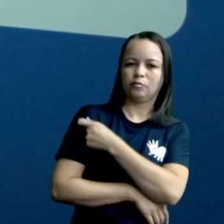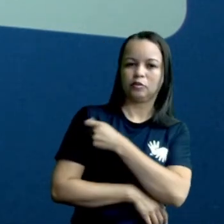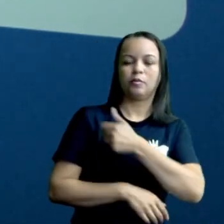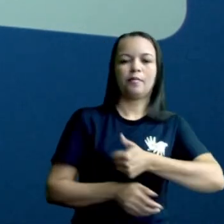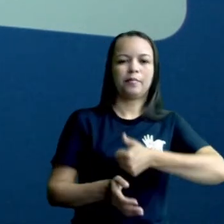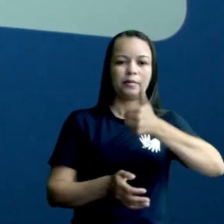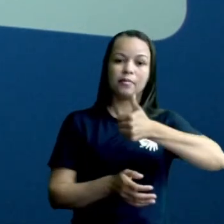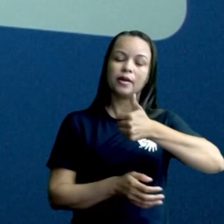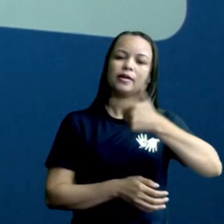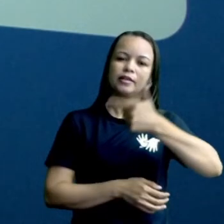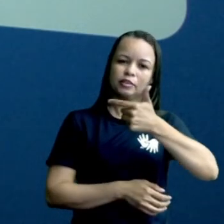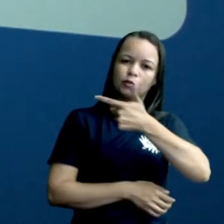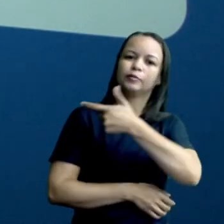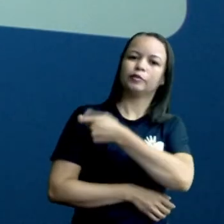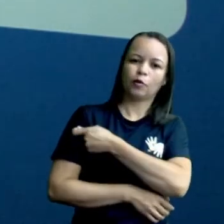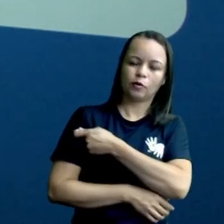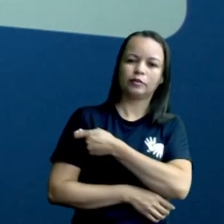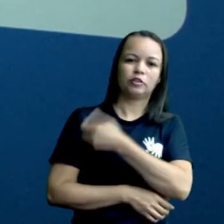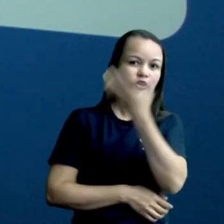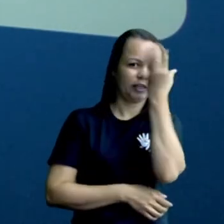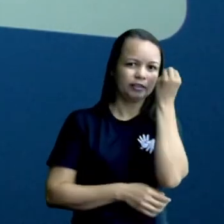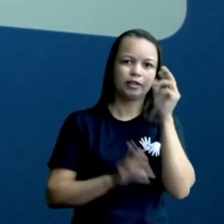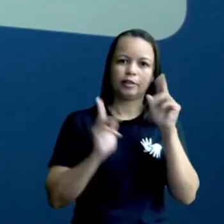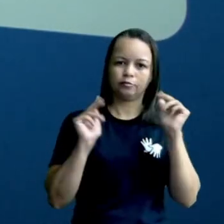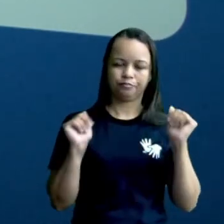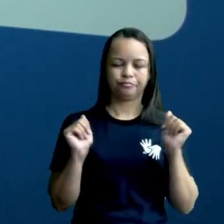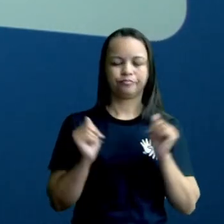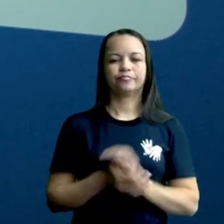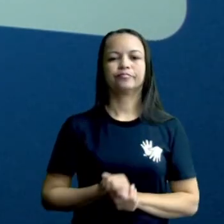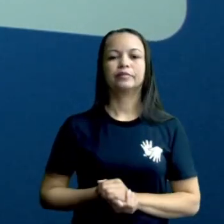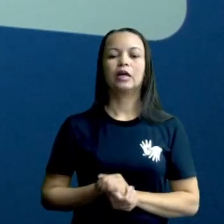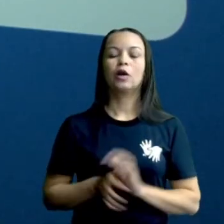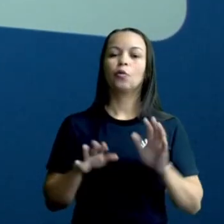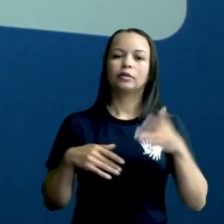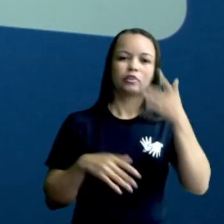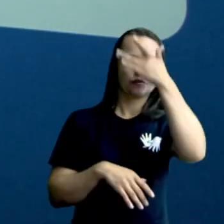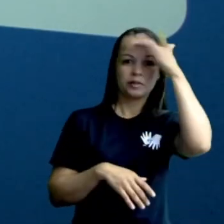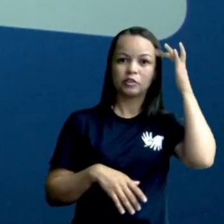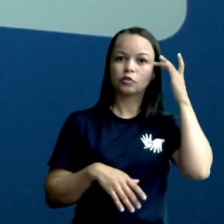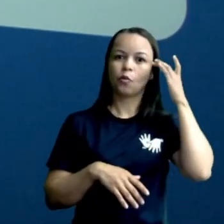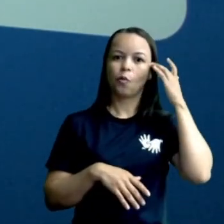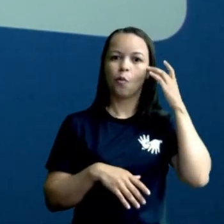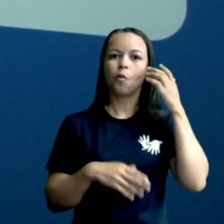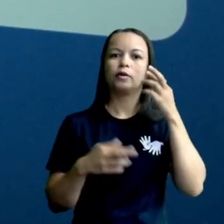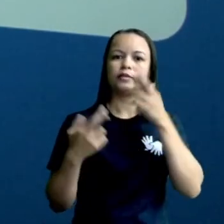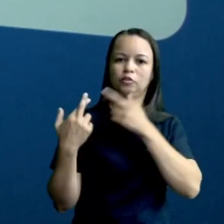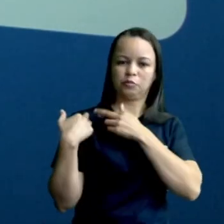e a segunda dose. Não pode esquecer da segunda dose. Quanto